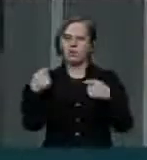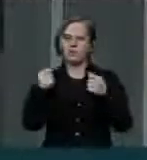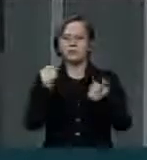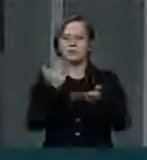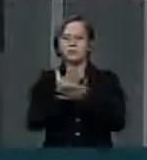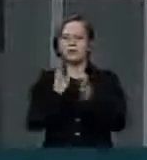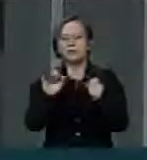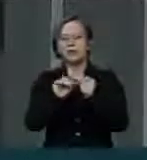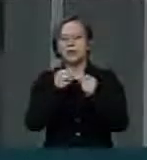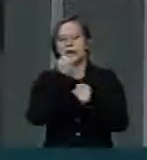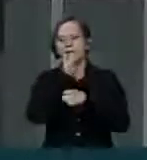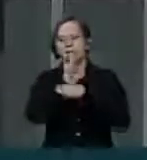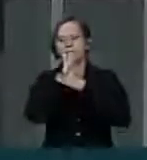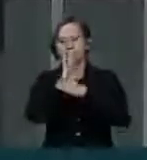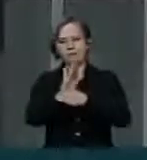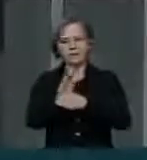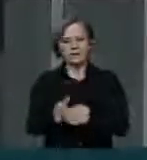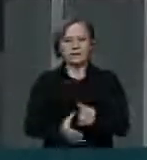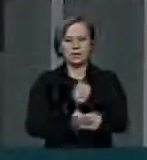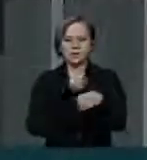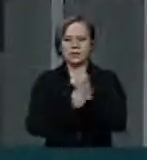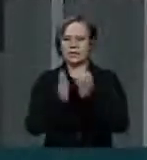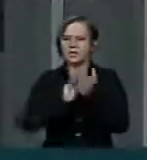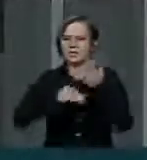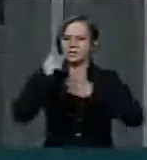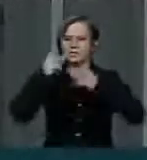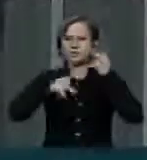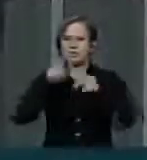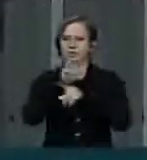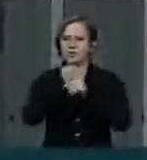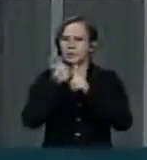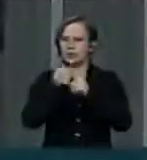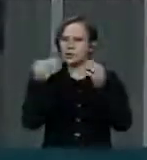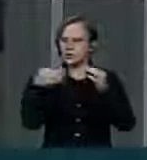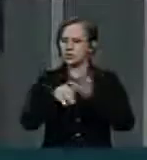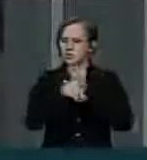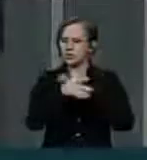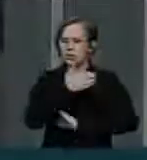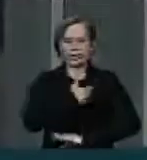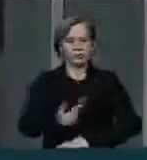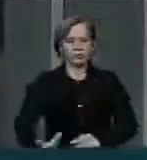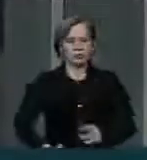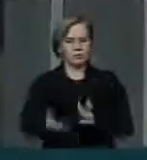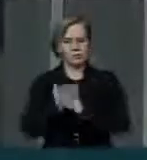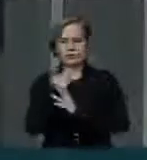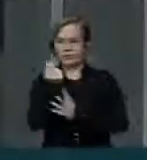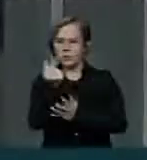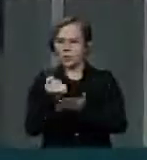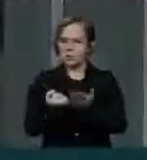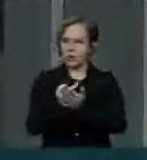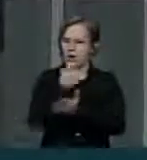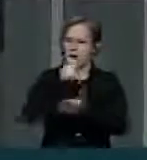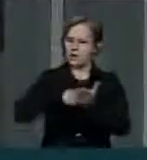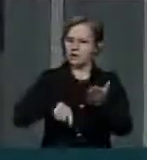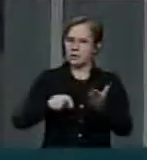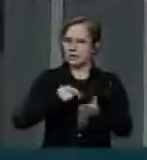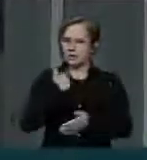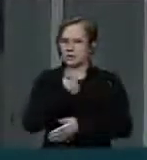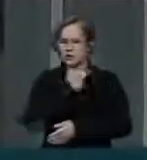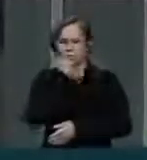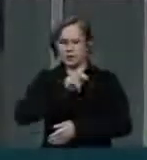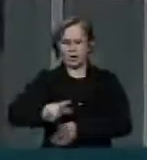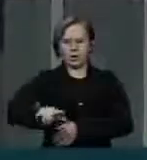filantropia como ele faz, garantindo todas as políticas sociais justas do governo através da tarifa. Nós aumentamos